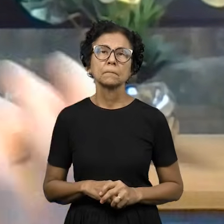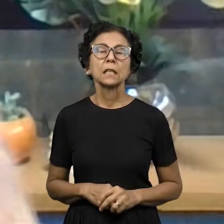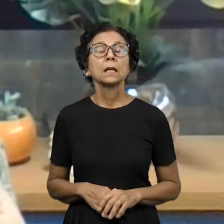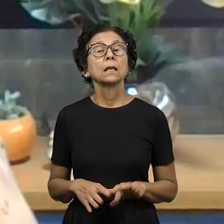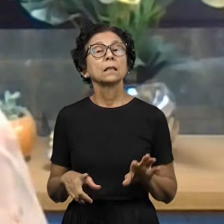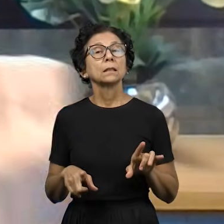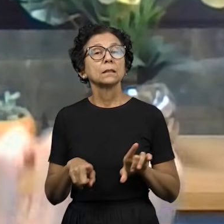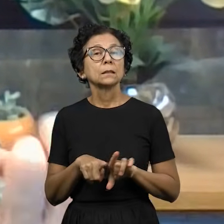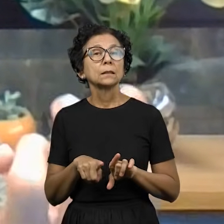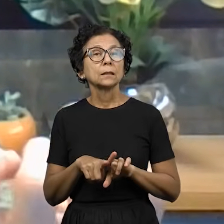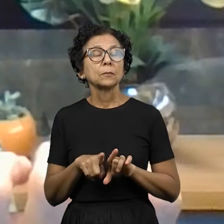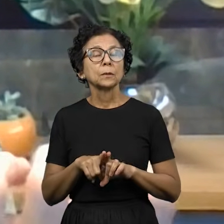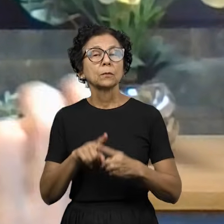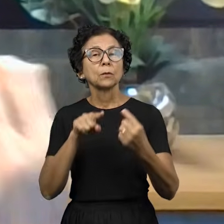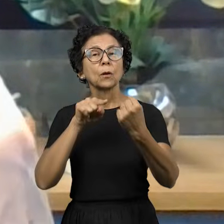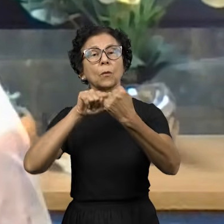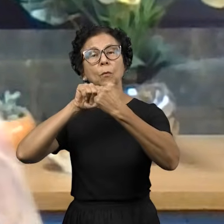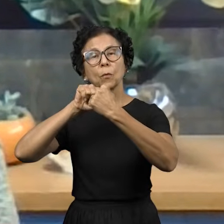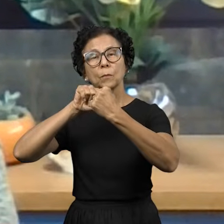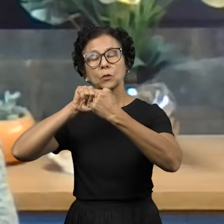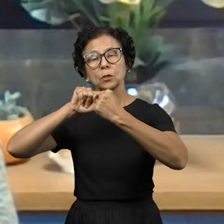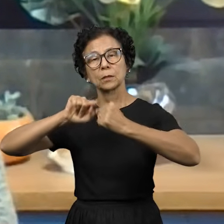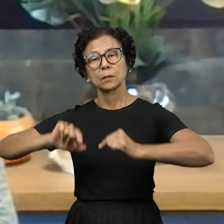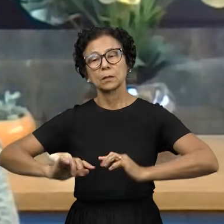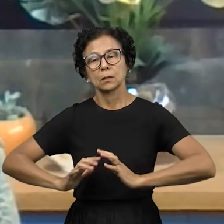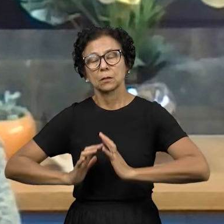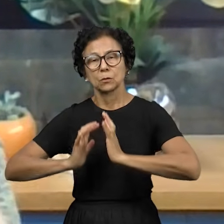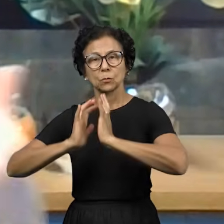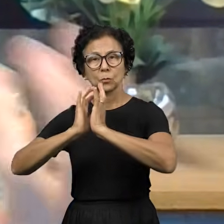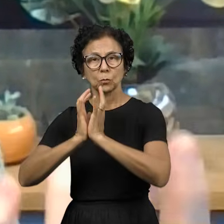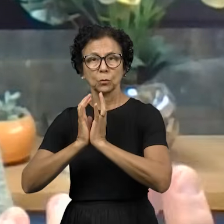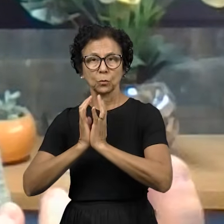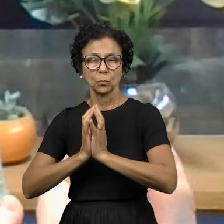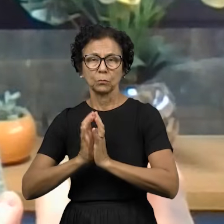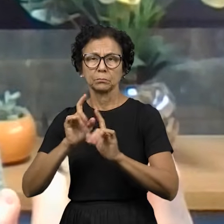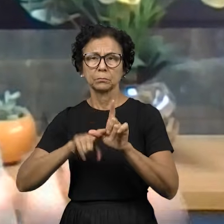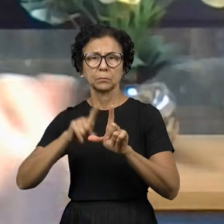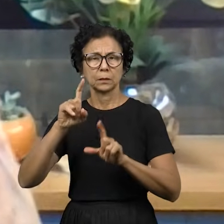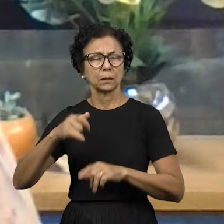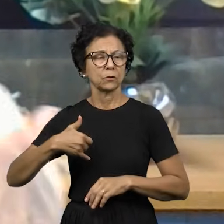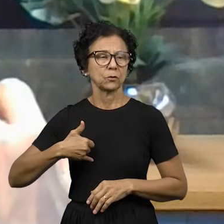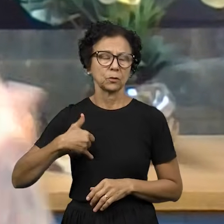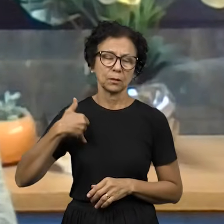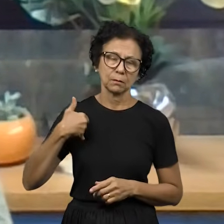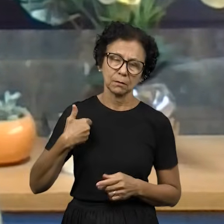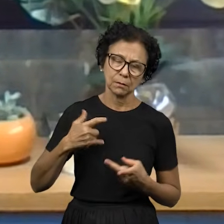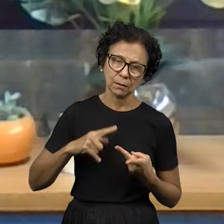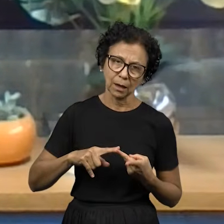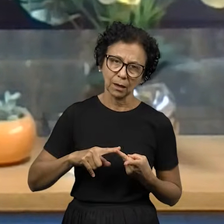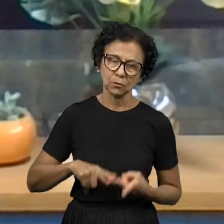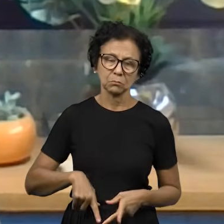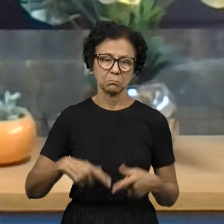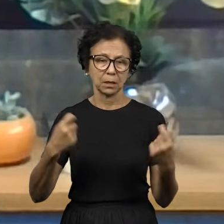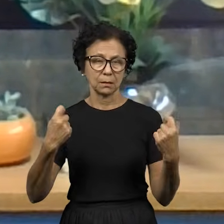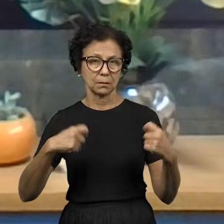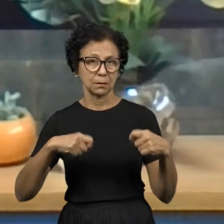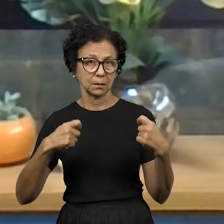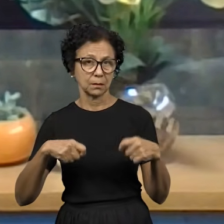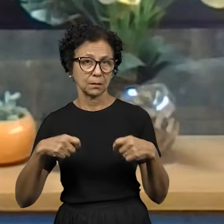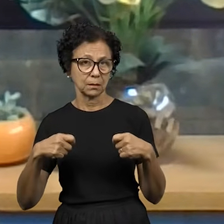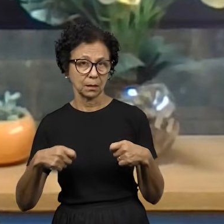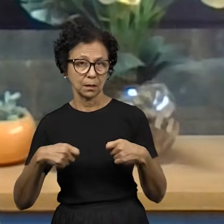vez, qual é o nosso objetivo? Que esse grupo, independente de idade, independente de necessidade